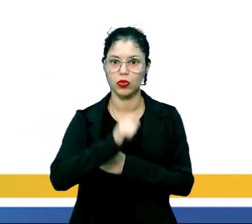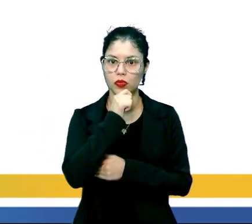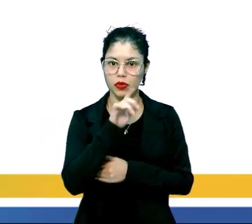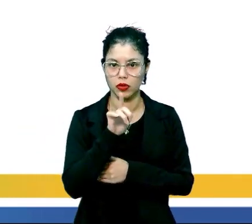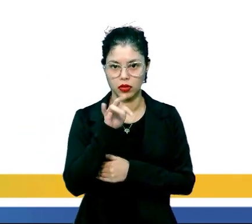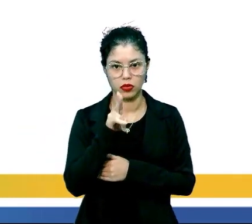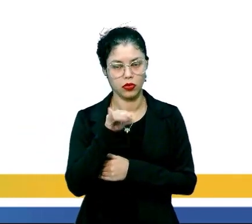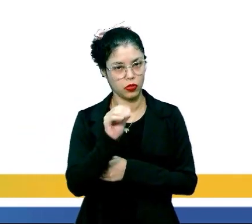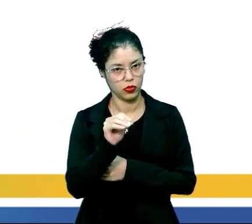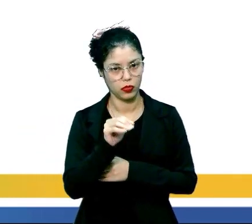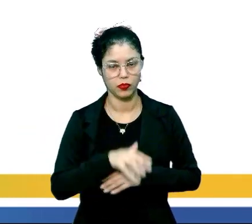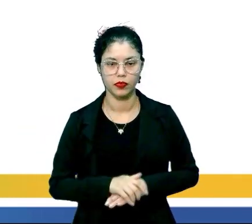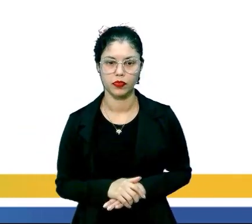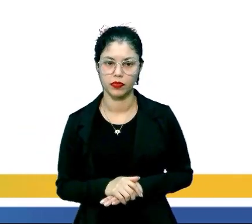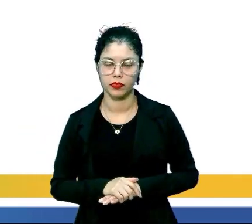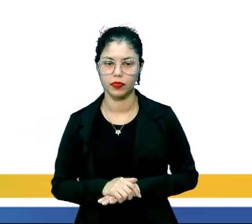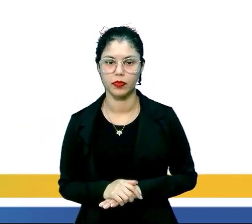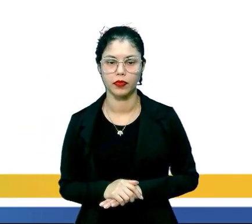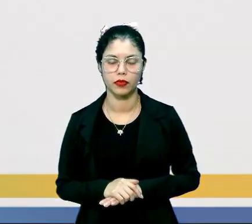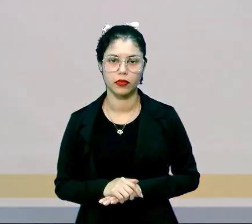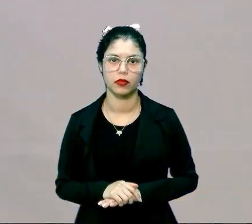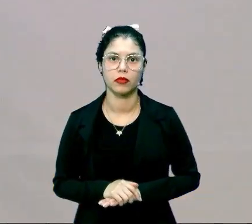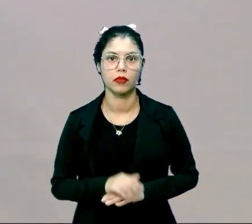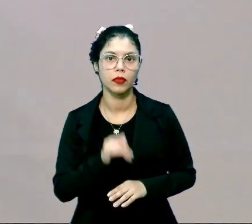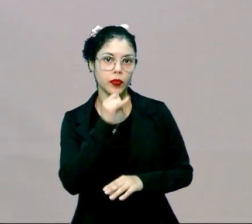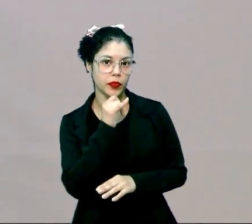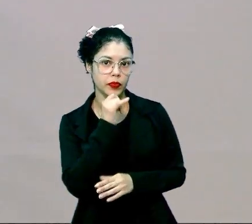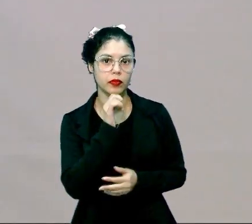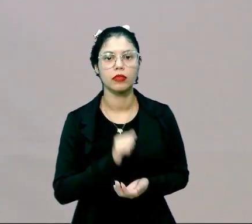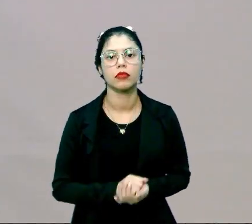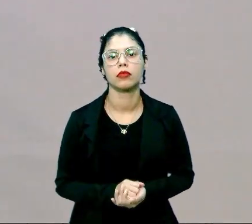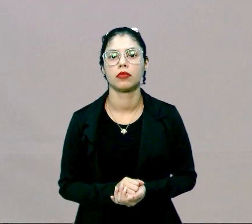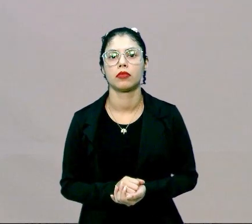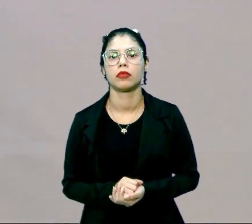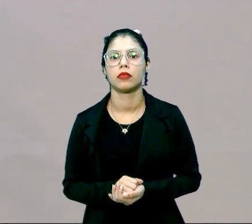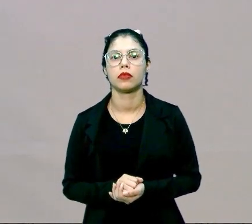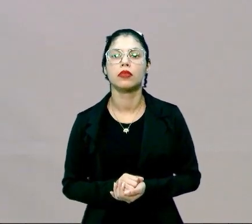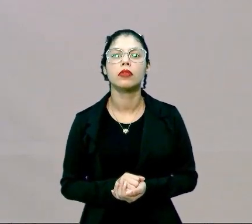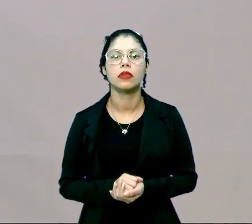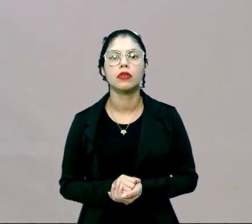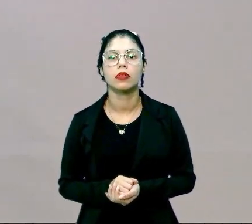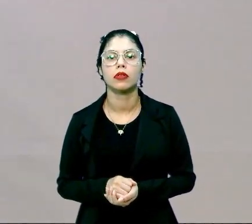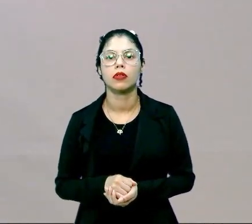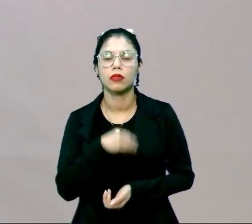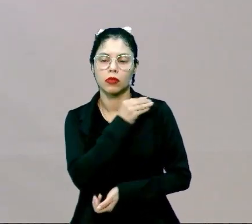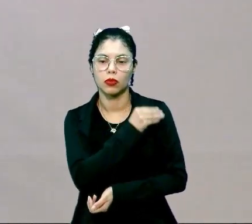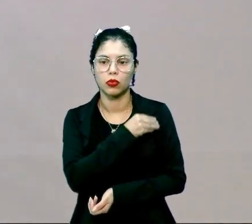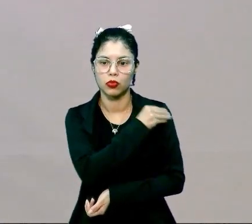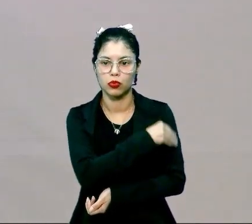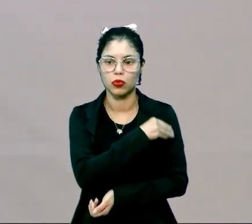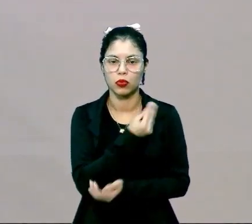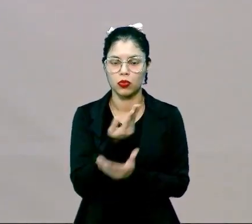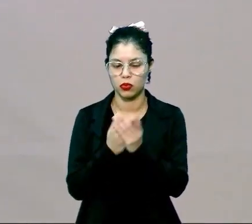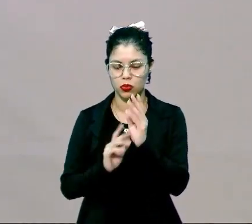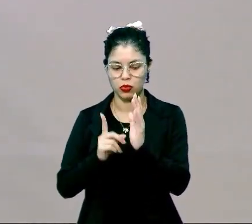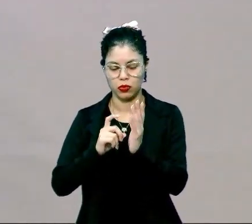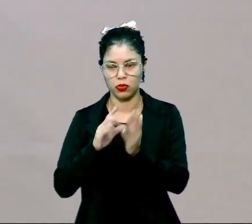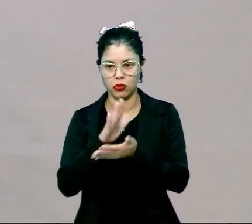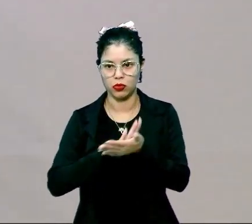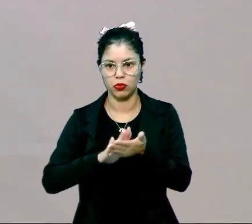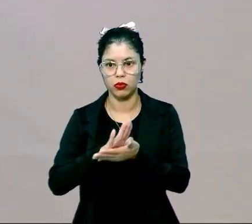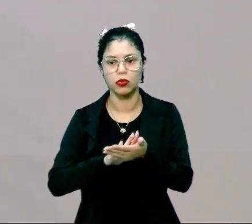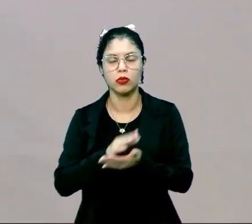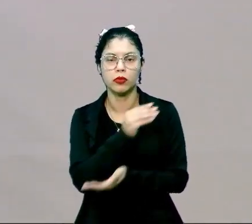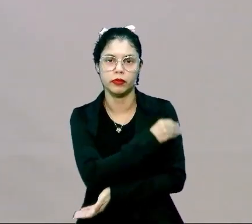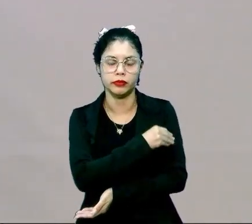tem, então, uma reação endotérmica. Por exemplo, ao você passar álcool na sua mão, no seu